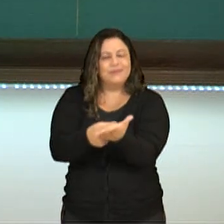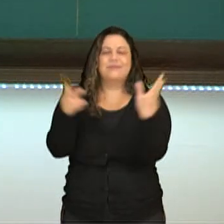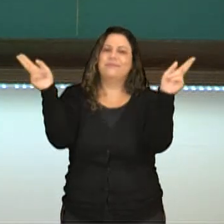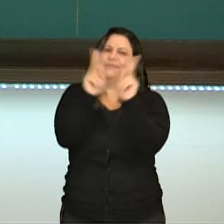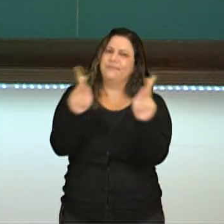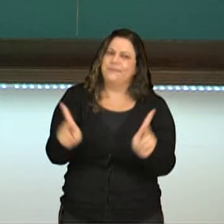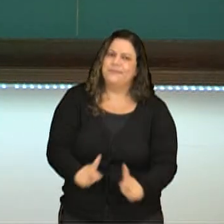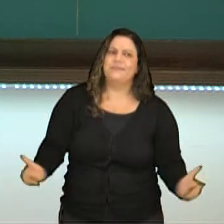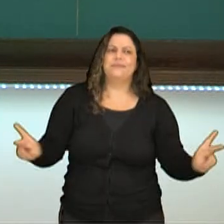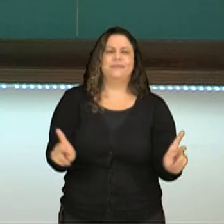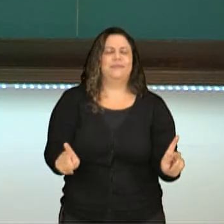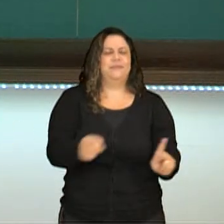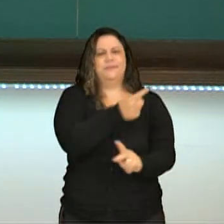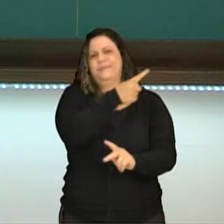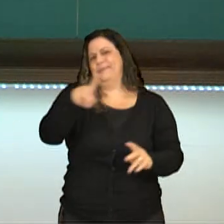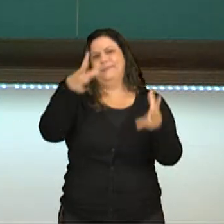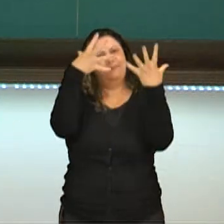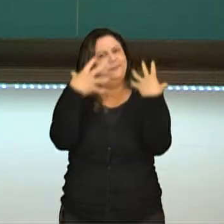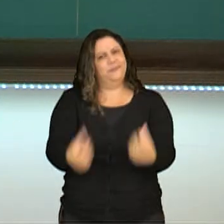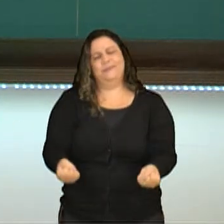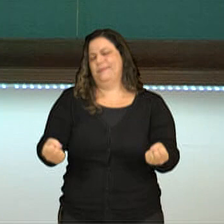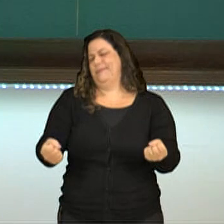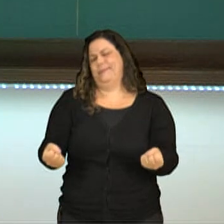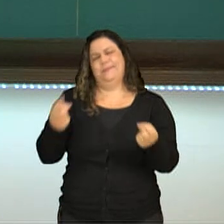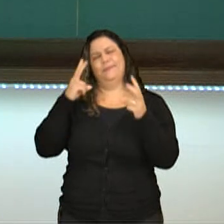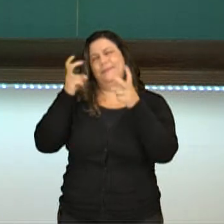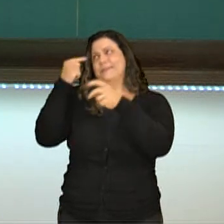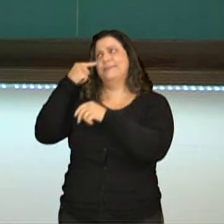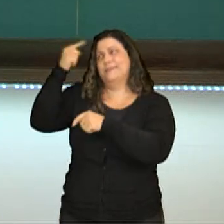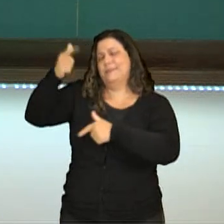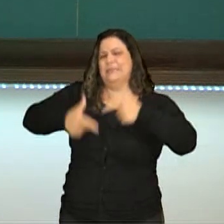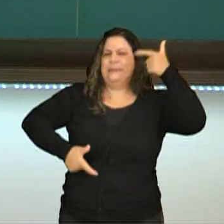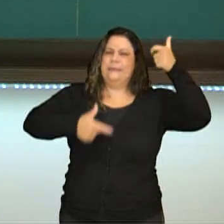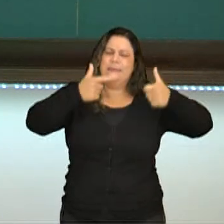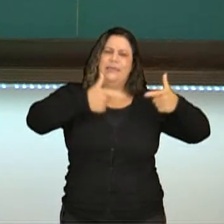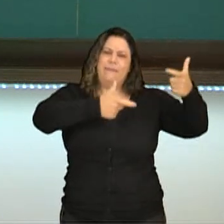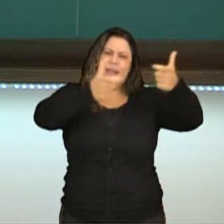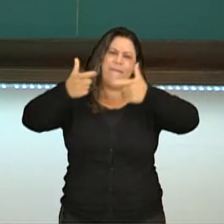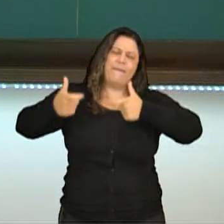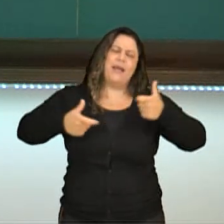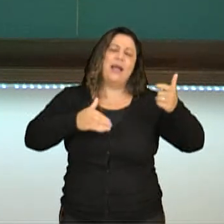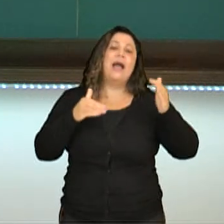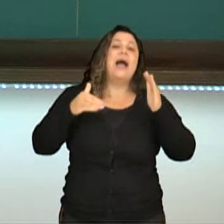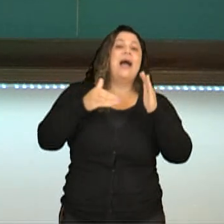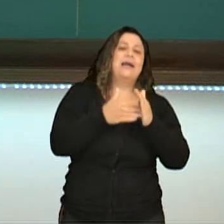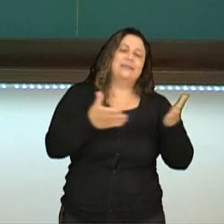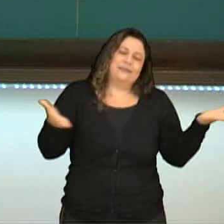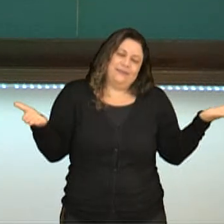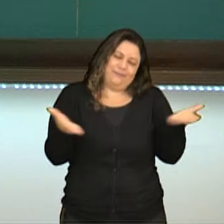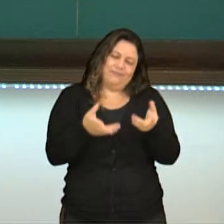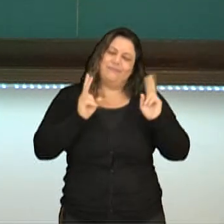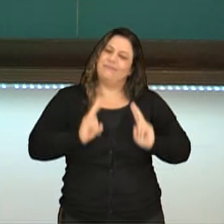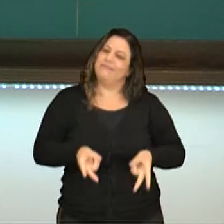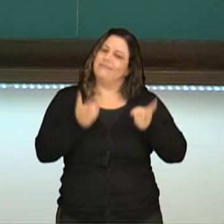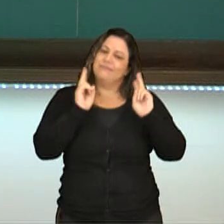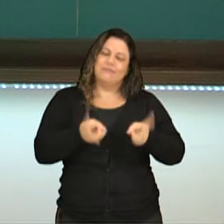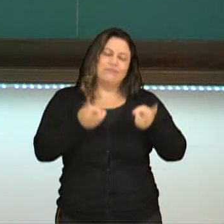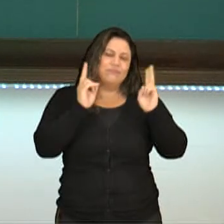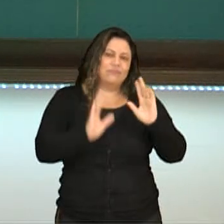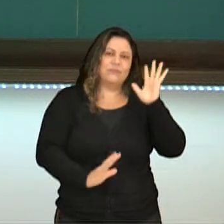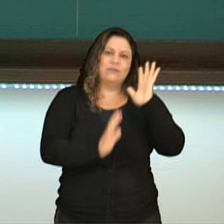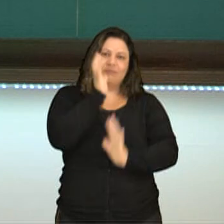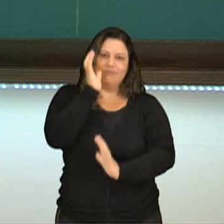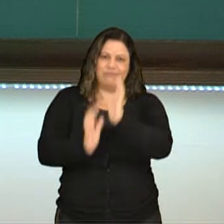paz na região que não foi cumprido. E essas disputas acontecem ainda atualmente, disputando a